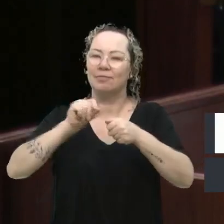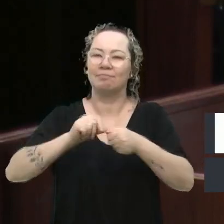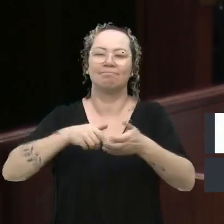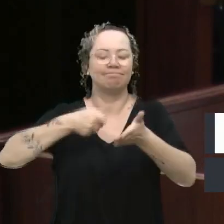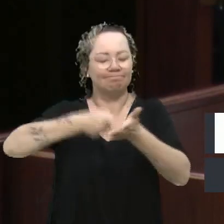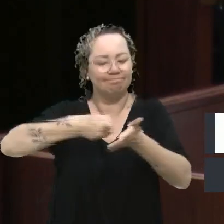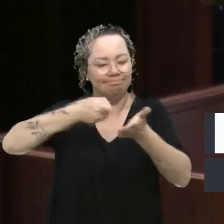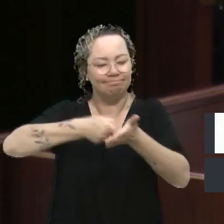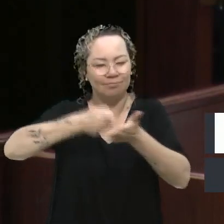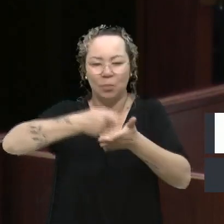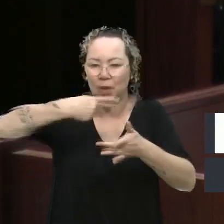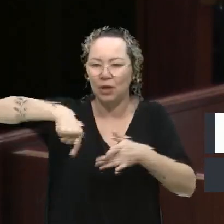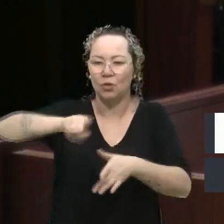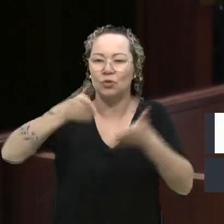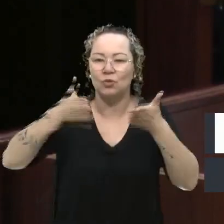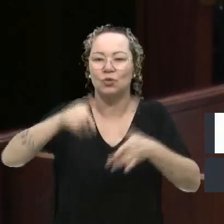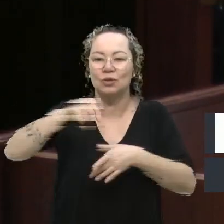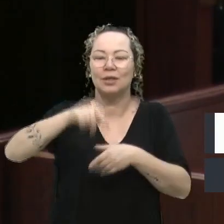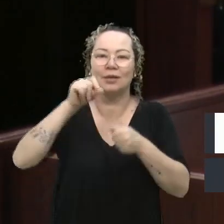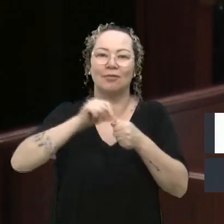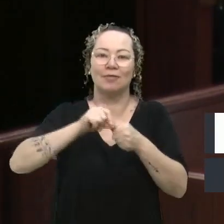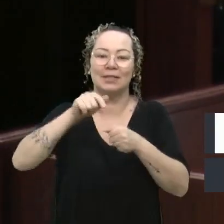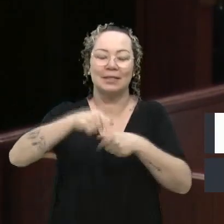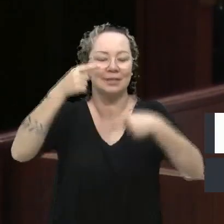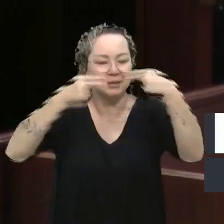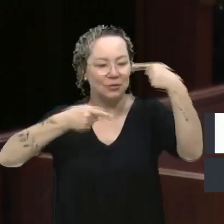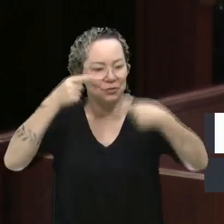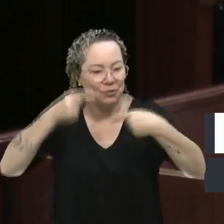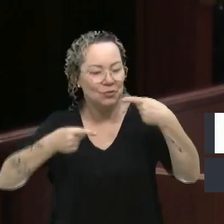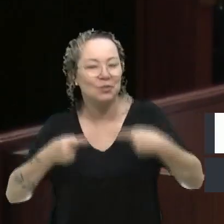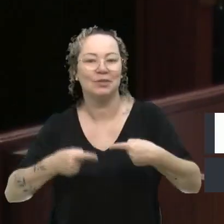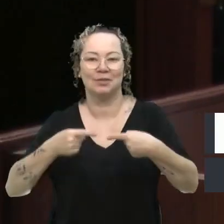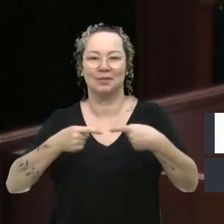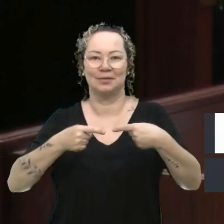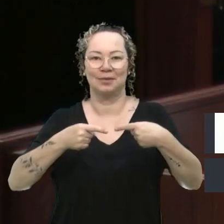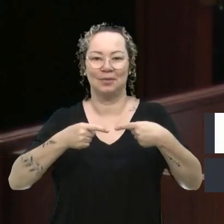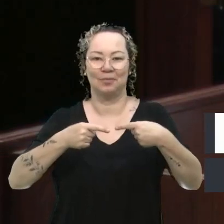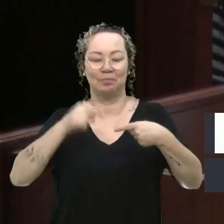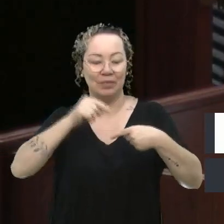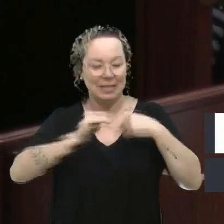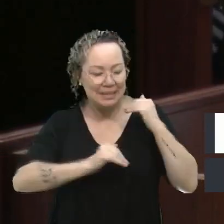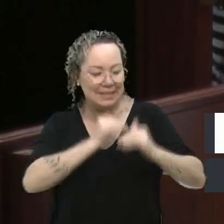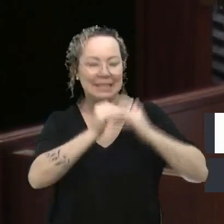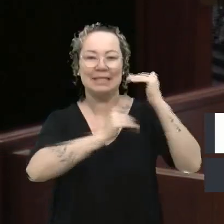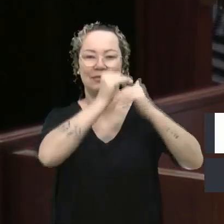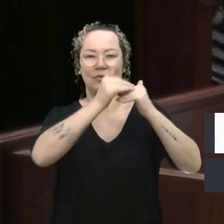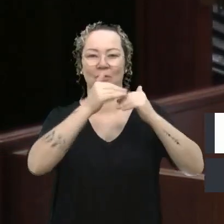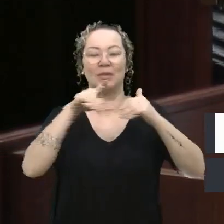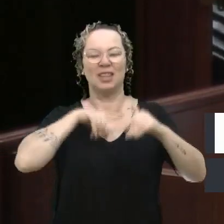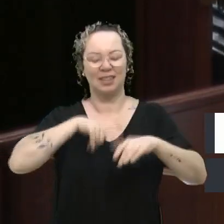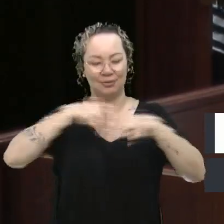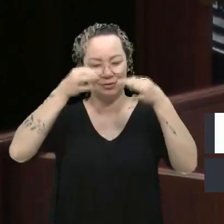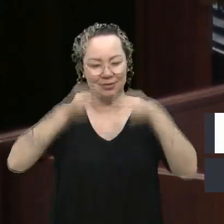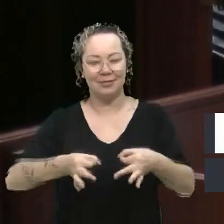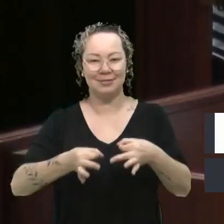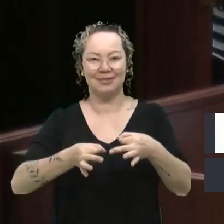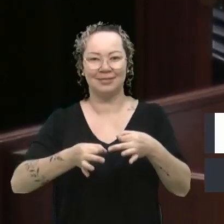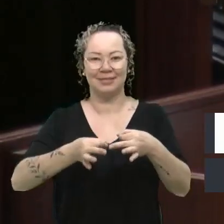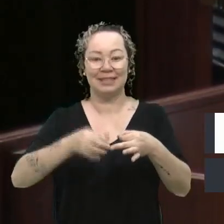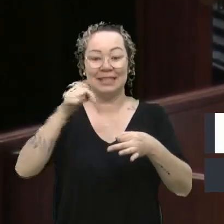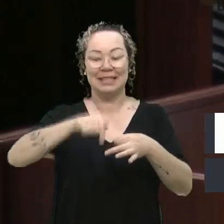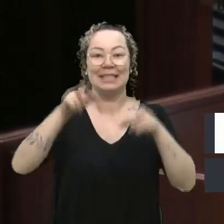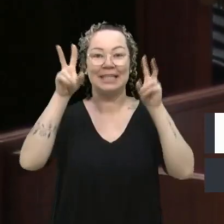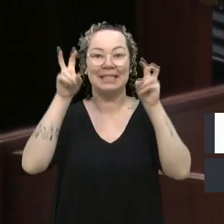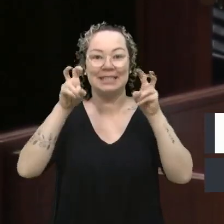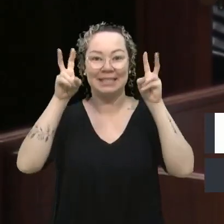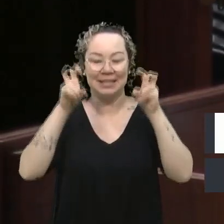estivesse aqui hoje fazendo esse debate, fazendo essa construção e tendo a certeza de que esta pauta